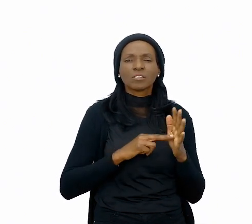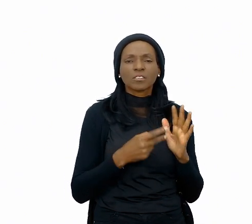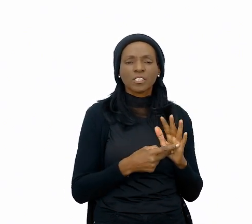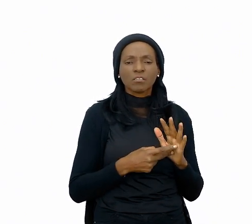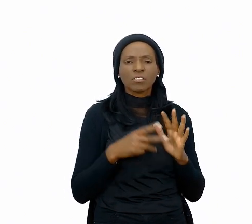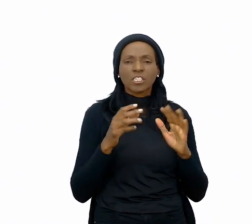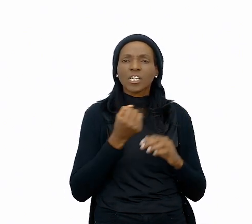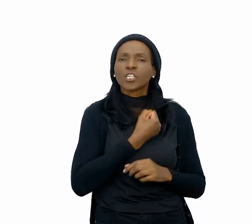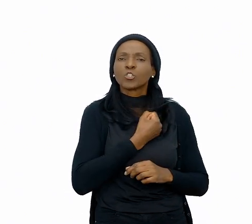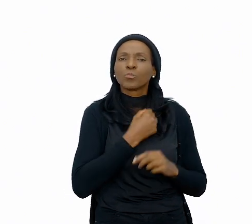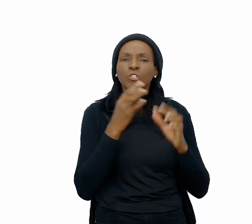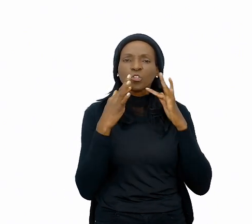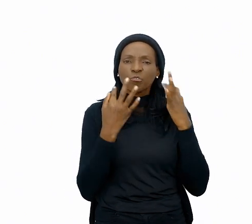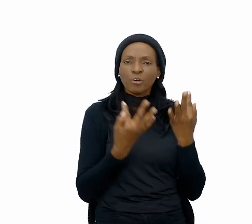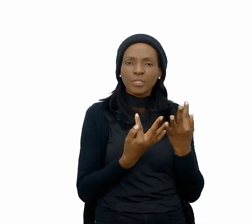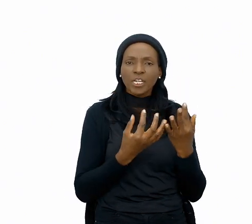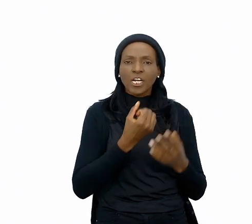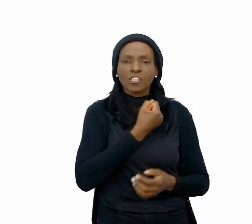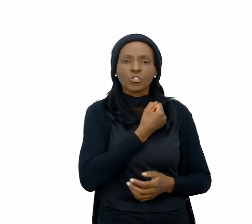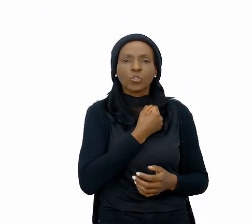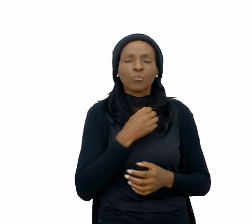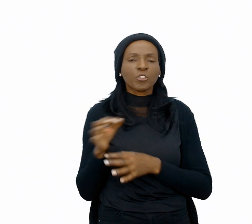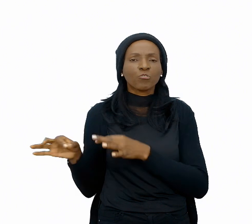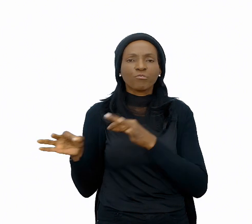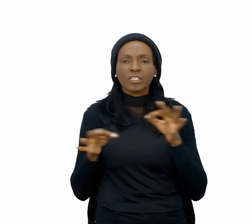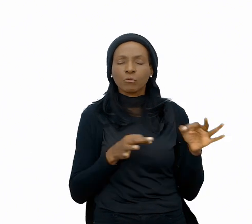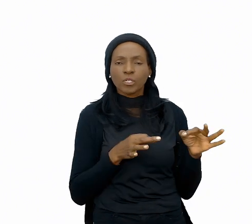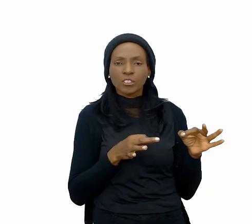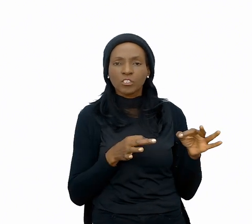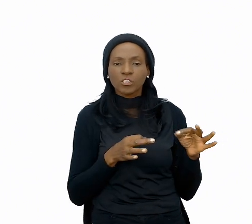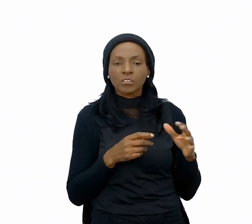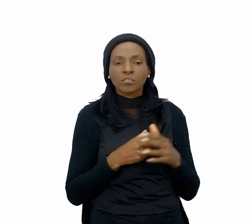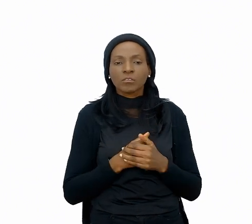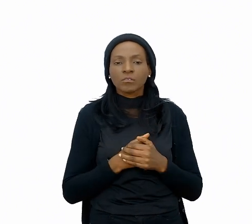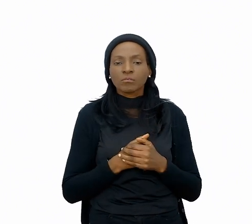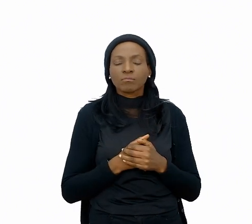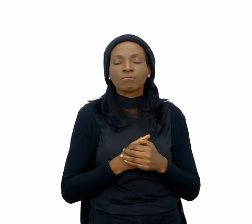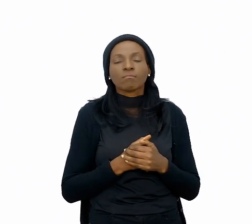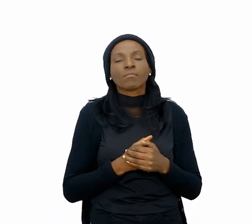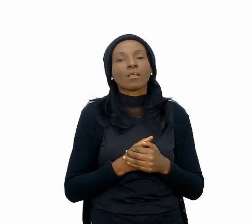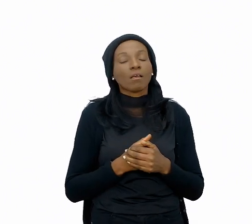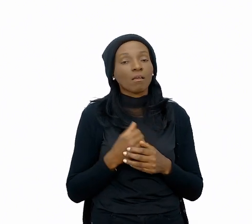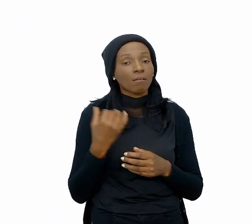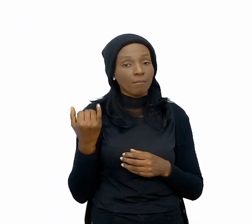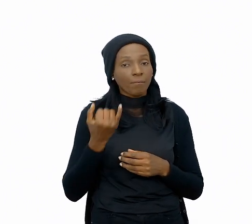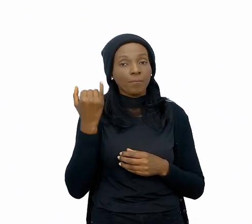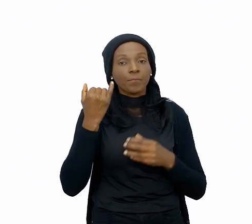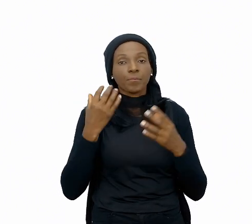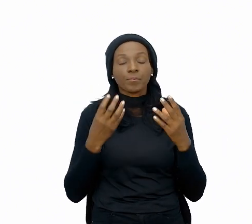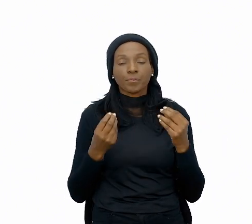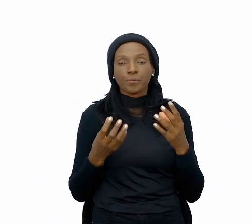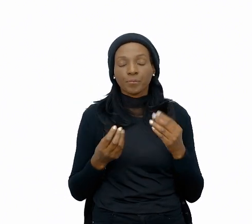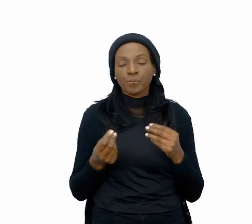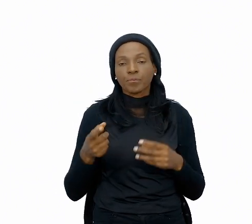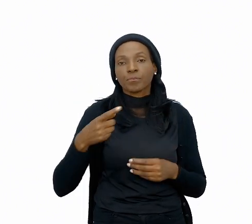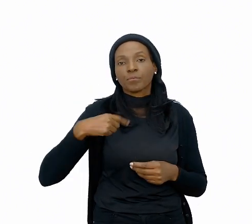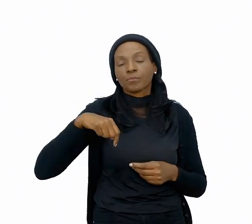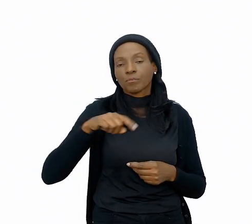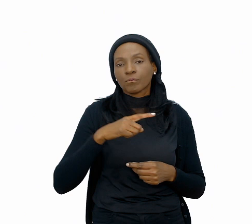números familiares ou frequentes, né? É um aspecto, assim, bem importante da